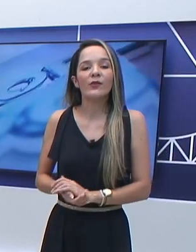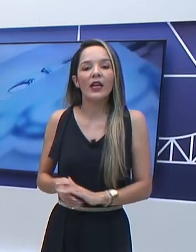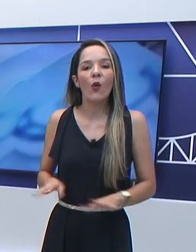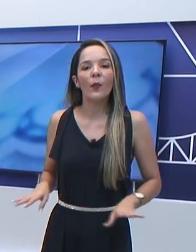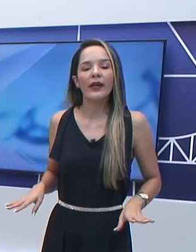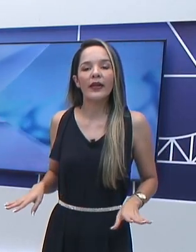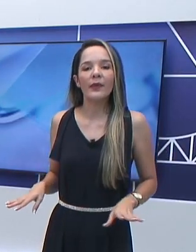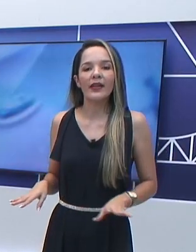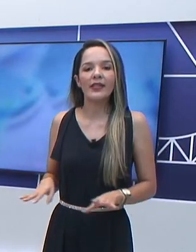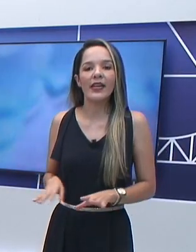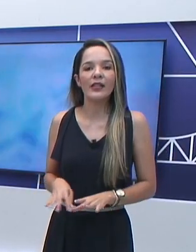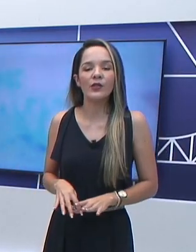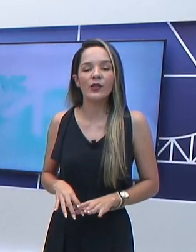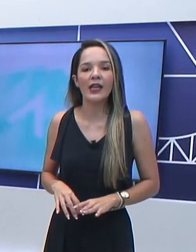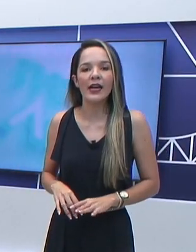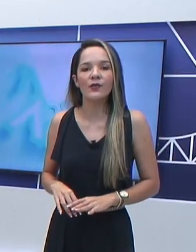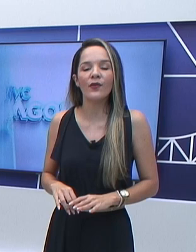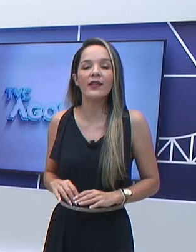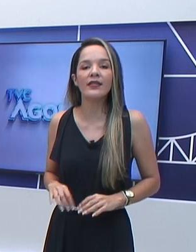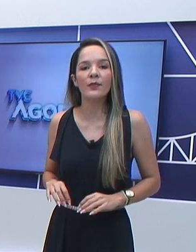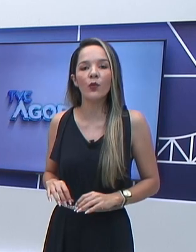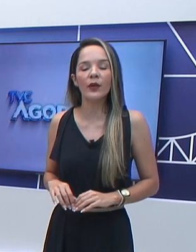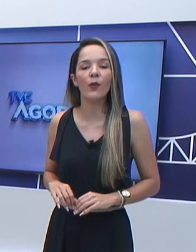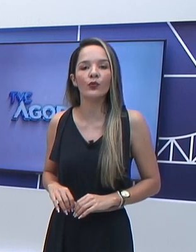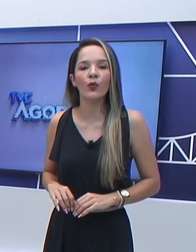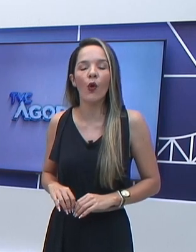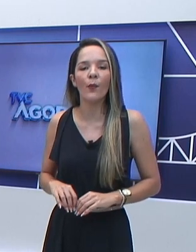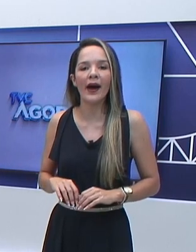Estamos aqui, ou quem nos acompanha aí pelas redes sociais,